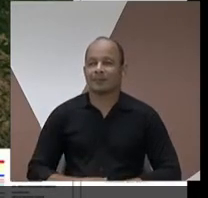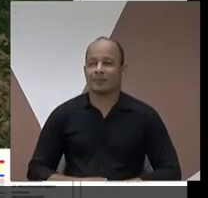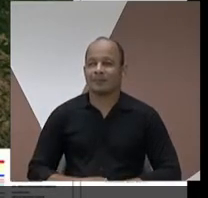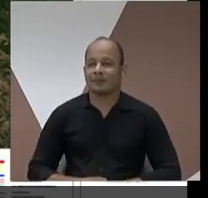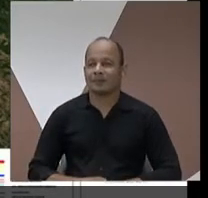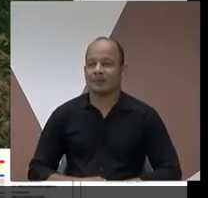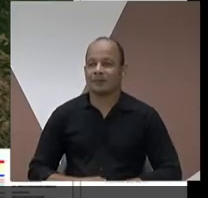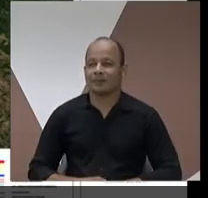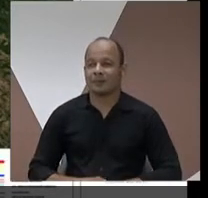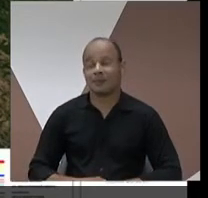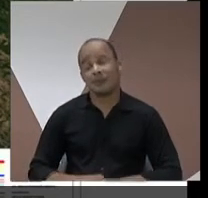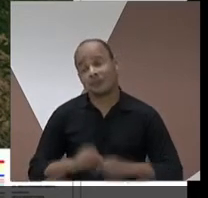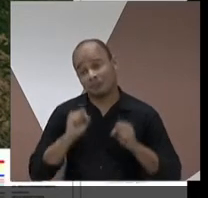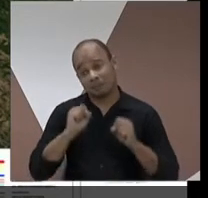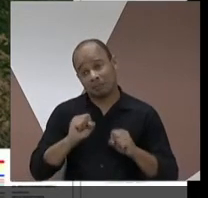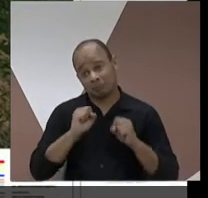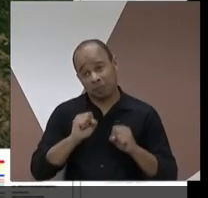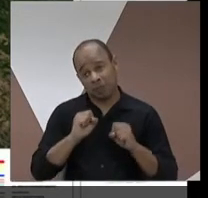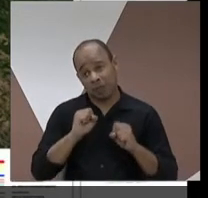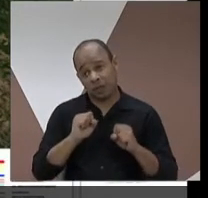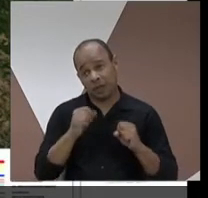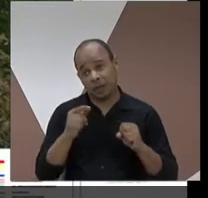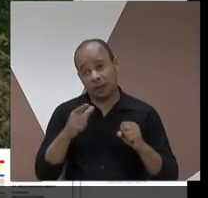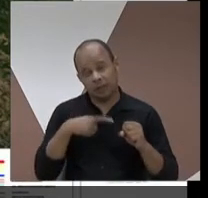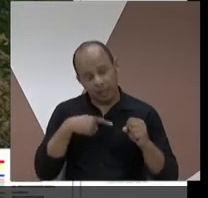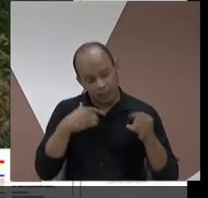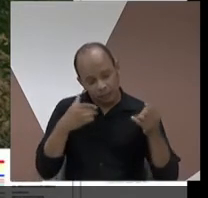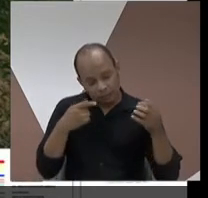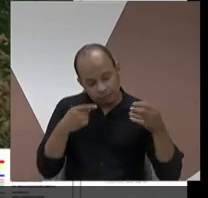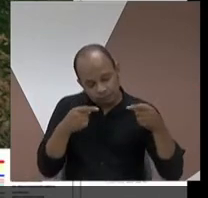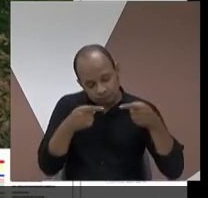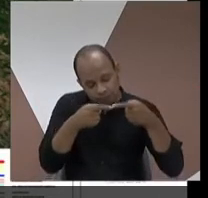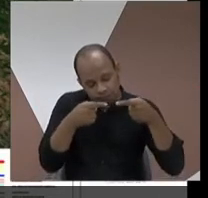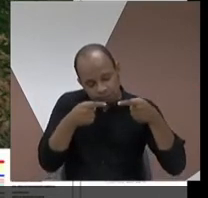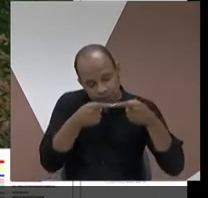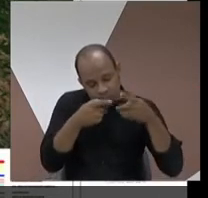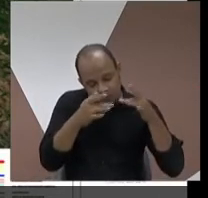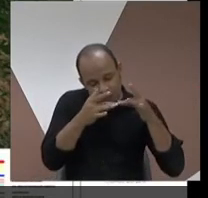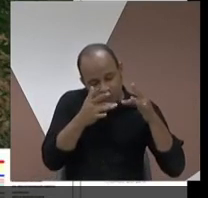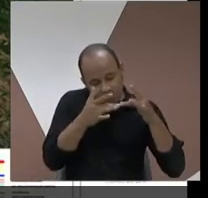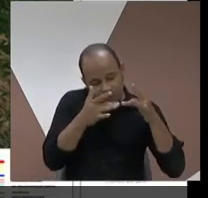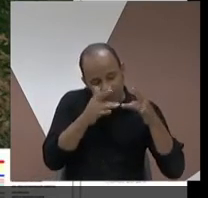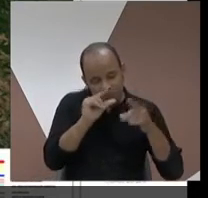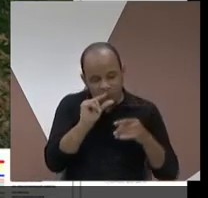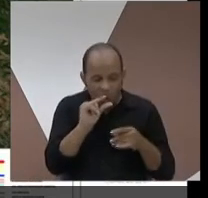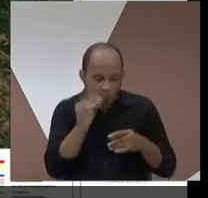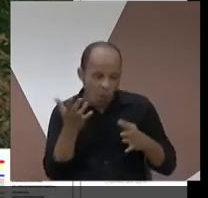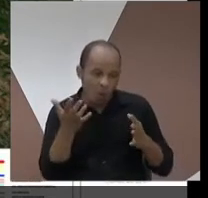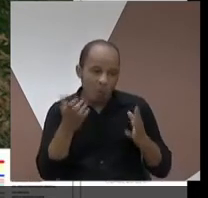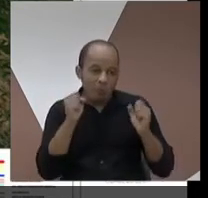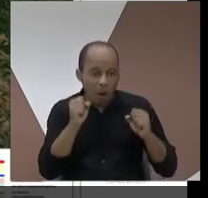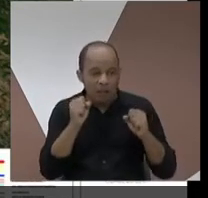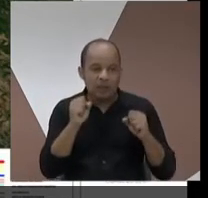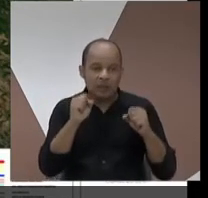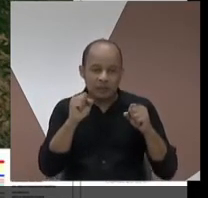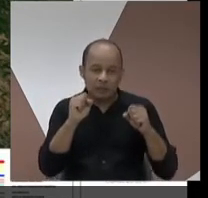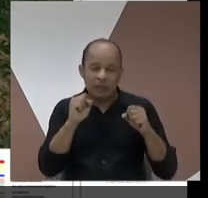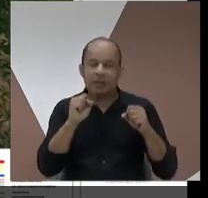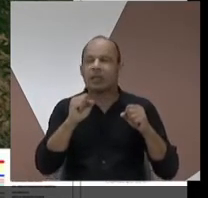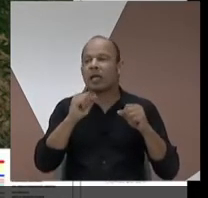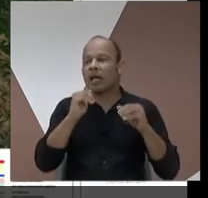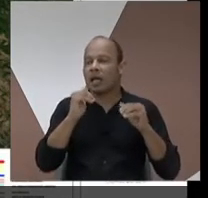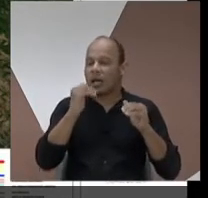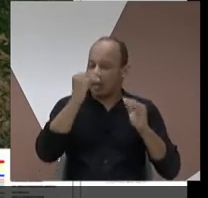ser compensado o Rola Moça, são cerca de 100 mil metros quadrados que afetaria o